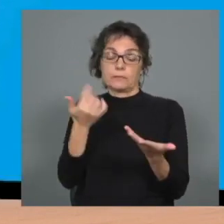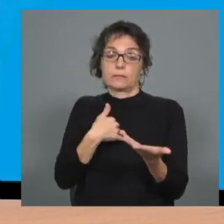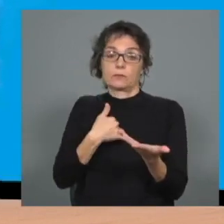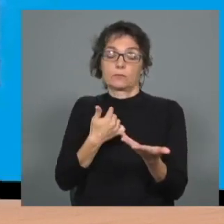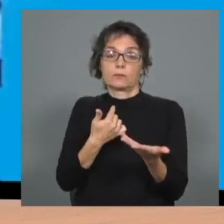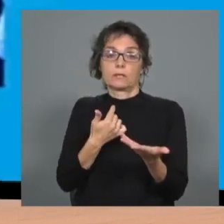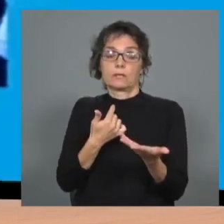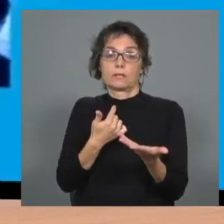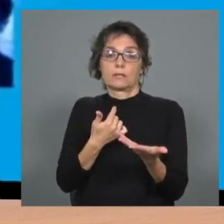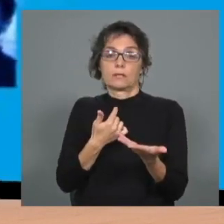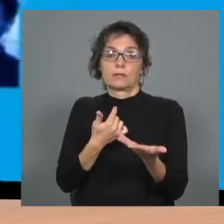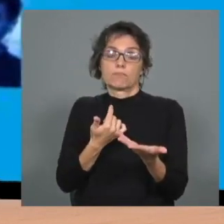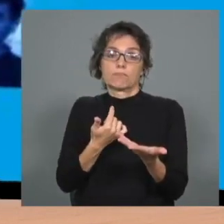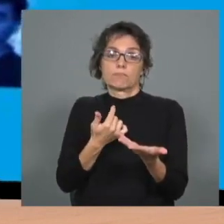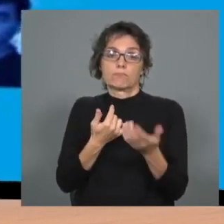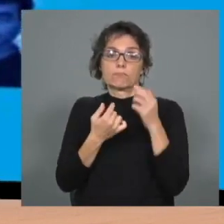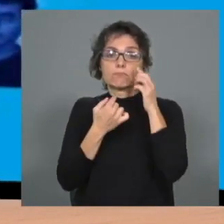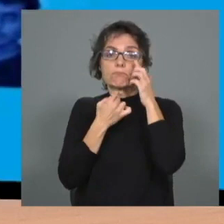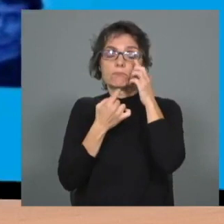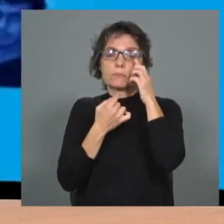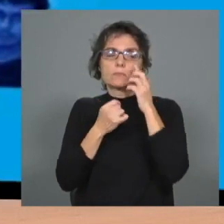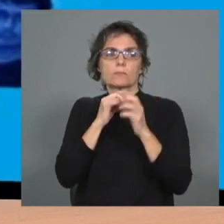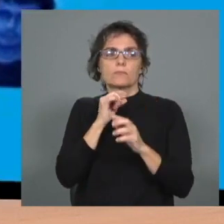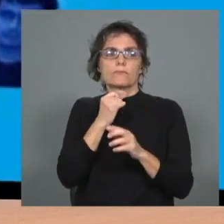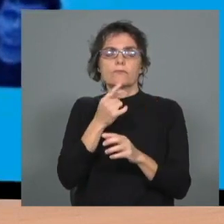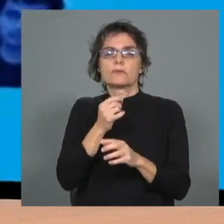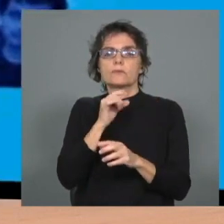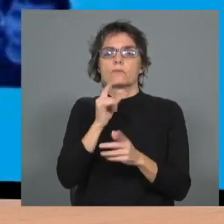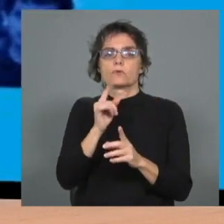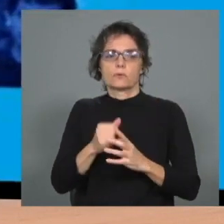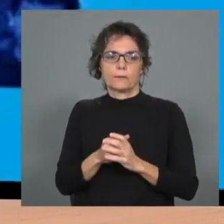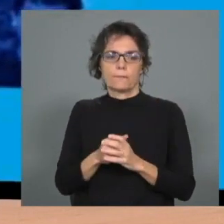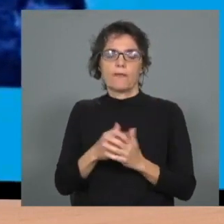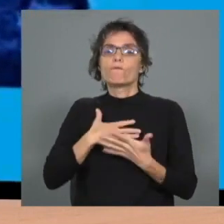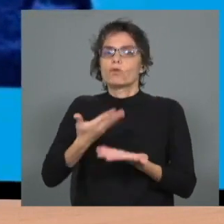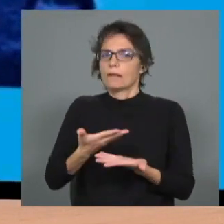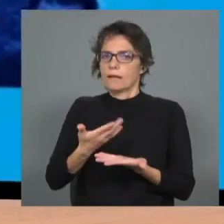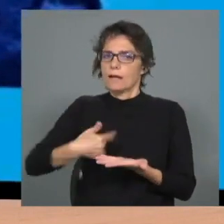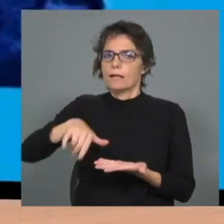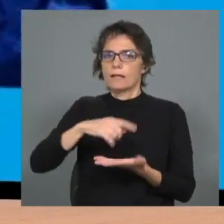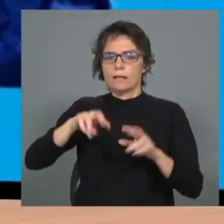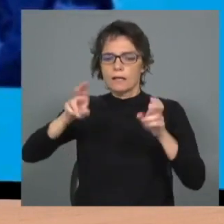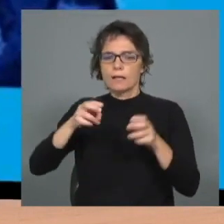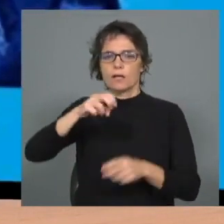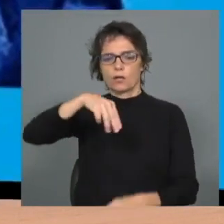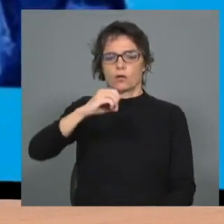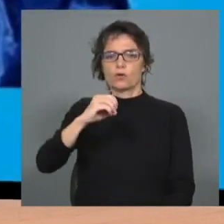aqui a necessidade da construção de um nós, né? Para usar uma expressão do Papa Francisco na Fratelli